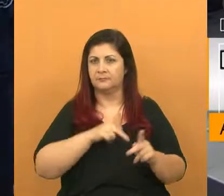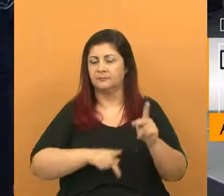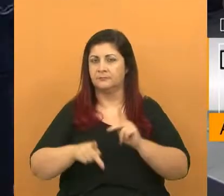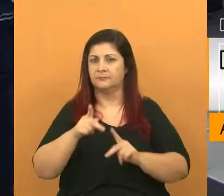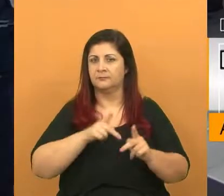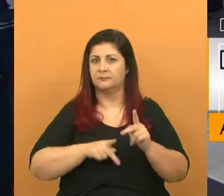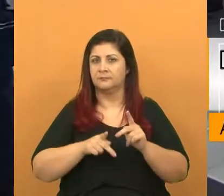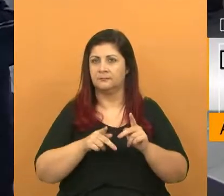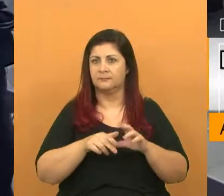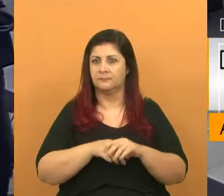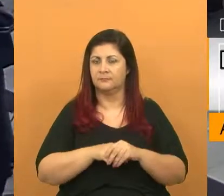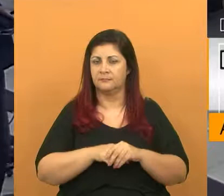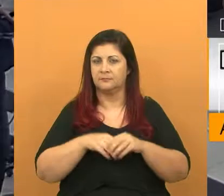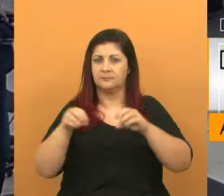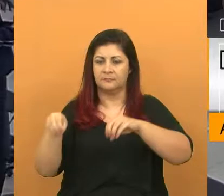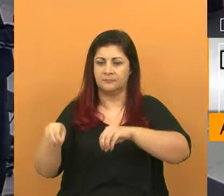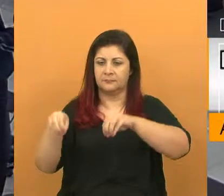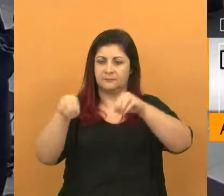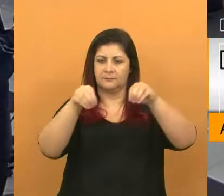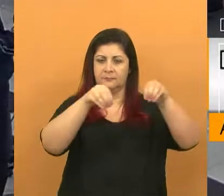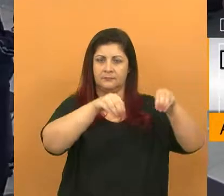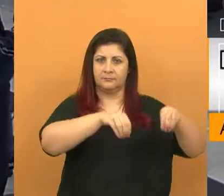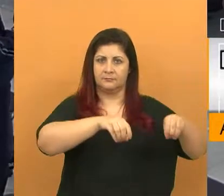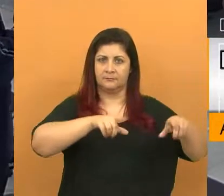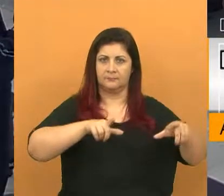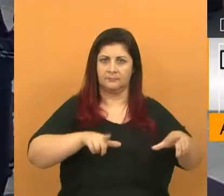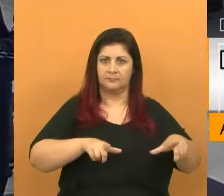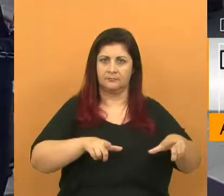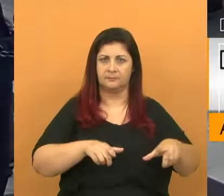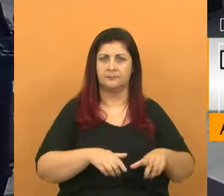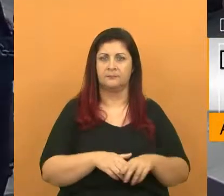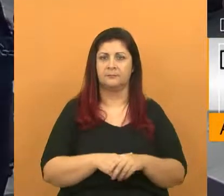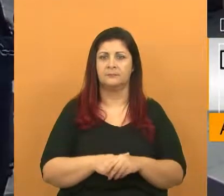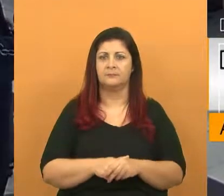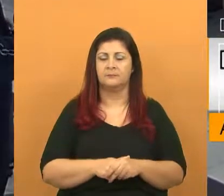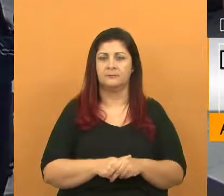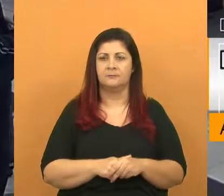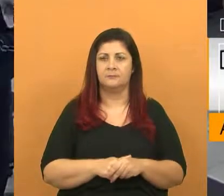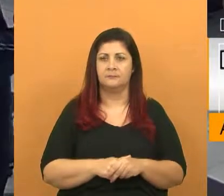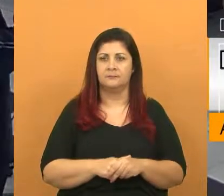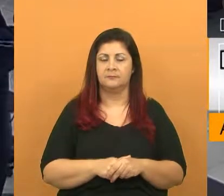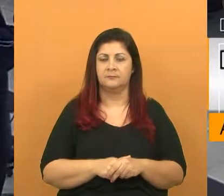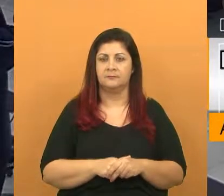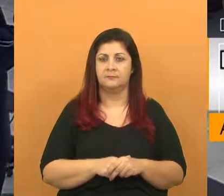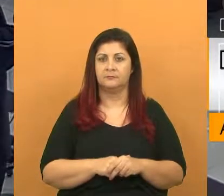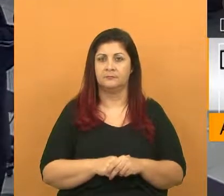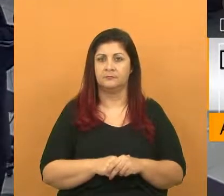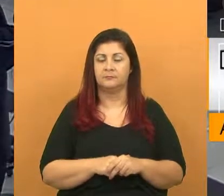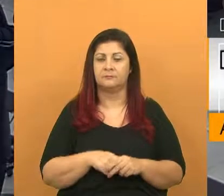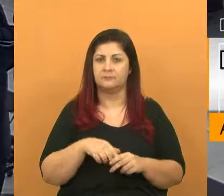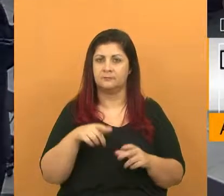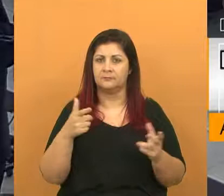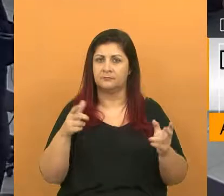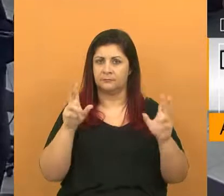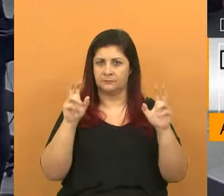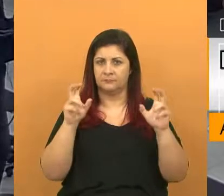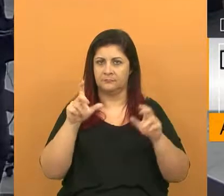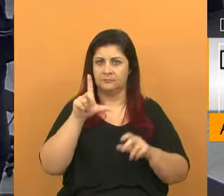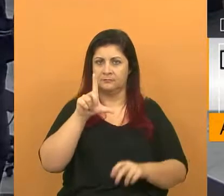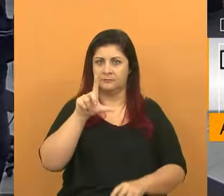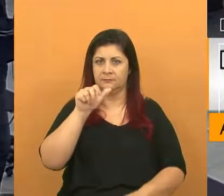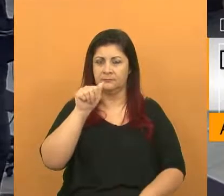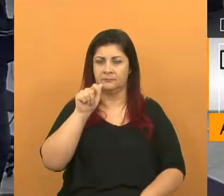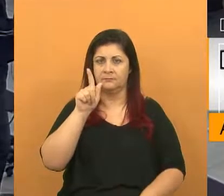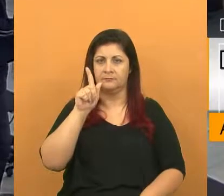foi relocado daquela localidade do município de caraí mas assim falando em lagoa eu